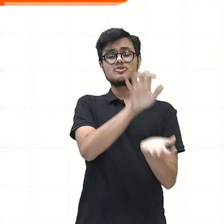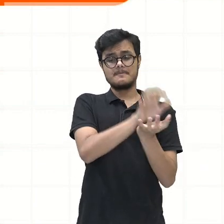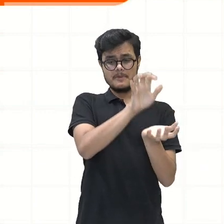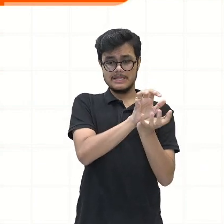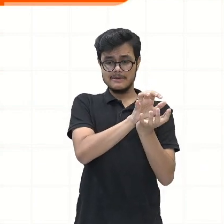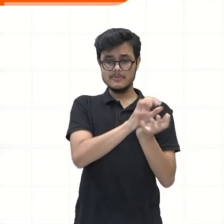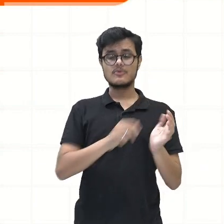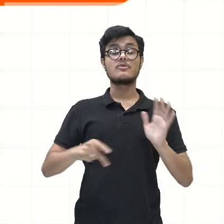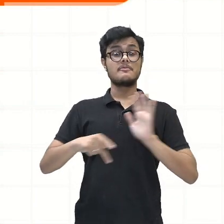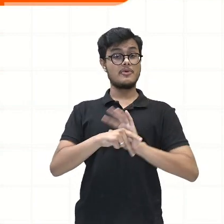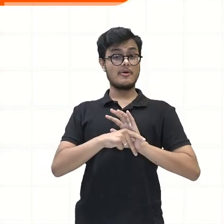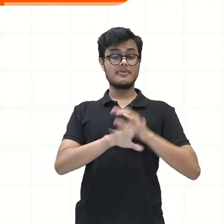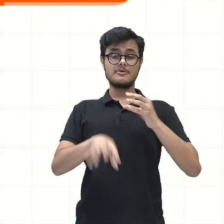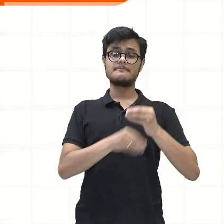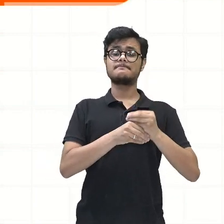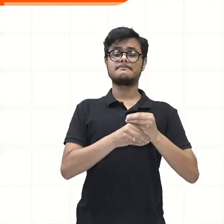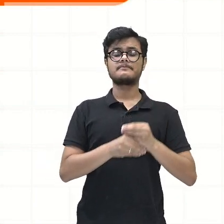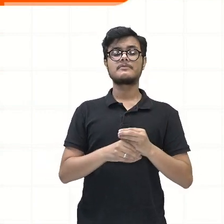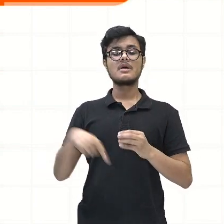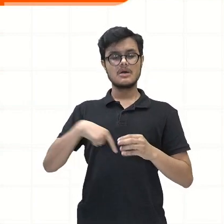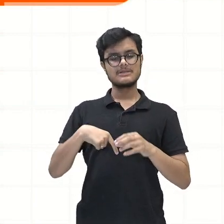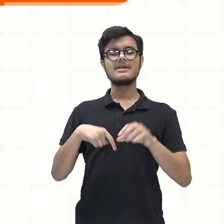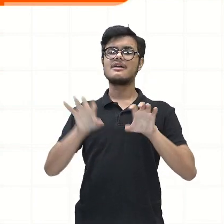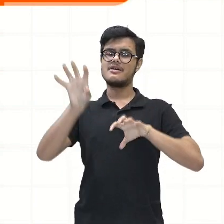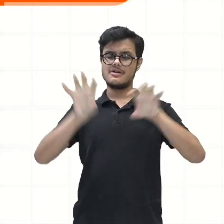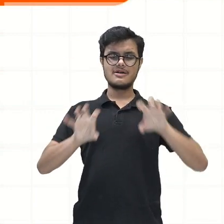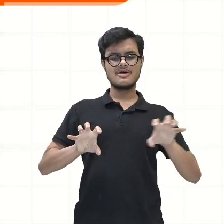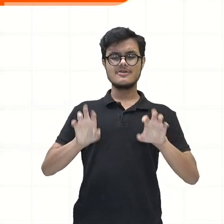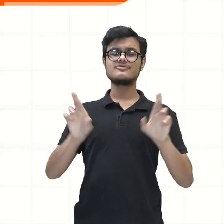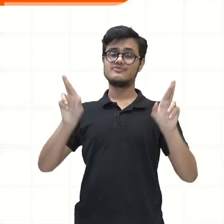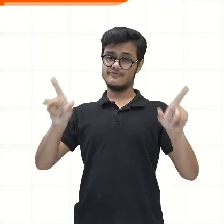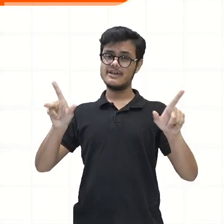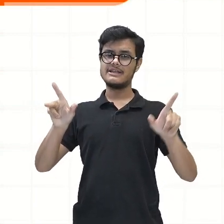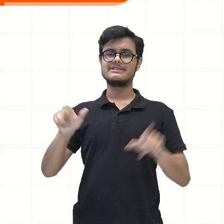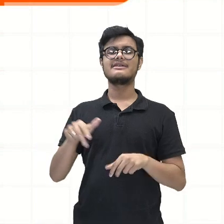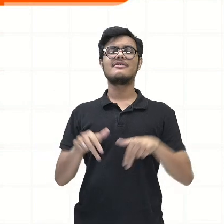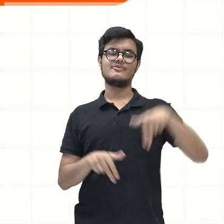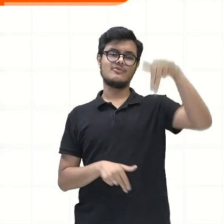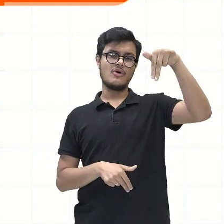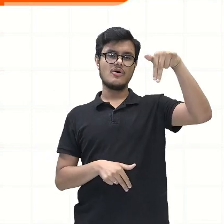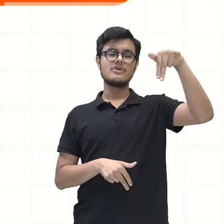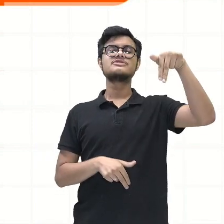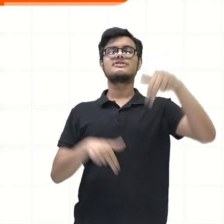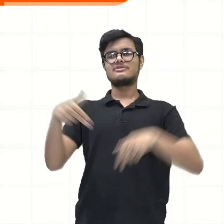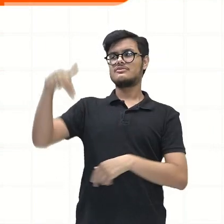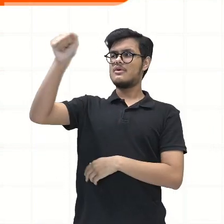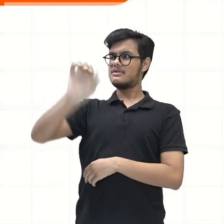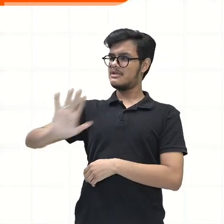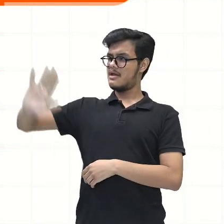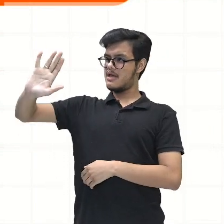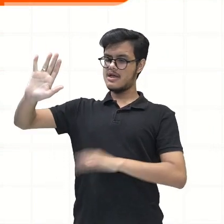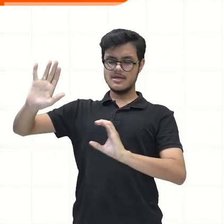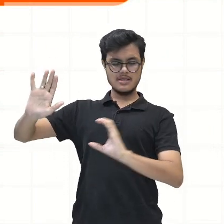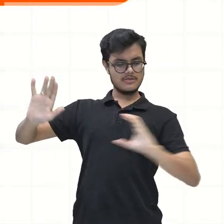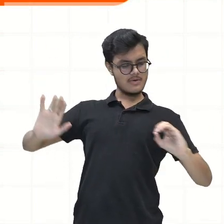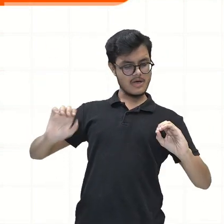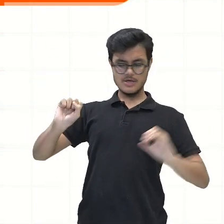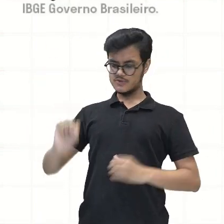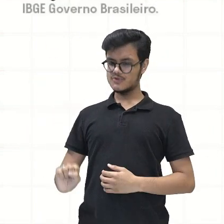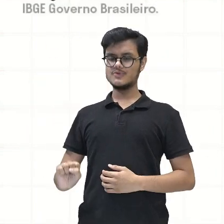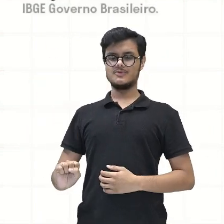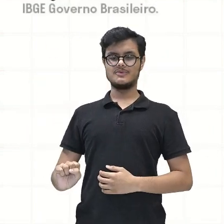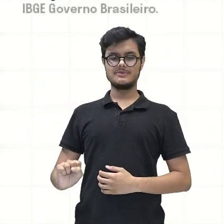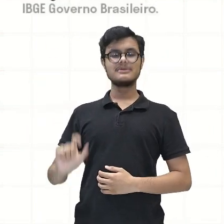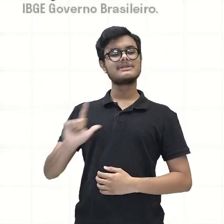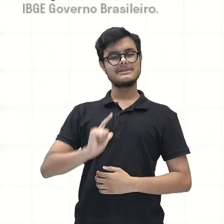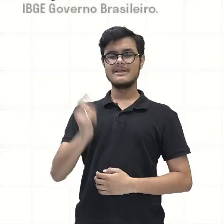Pernambuco, tá bom? E aí nós temos a divisão, né? Região norte, região nordeste, centro-oeste, sudeste e sul, nessa